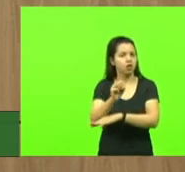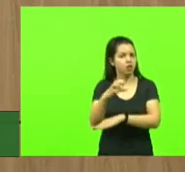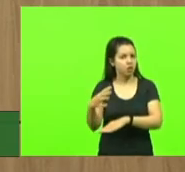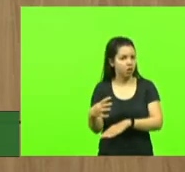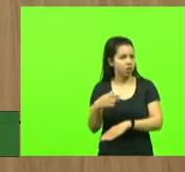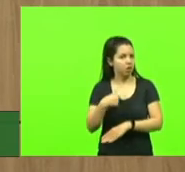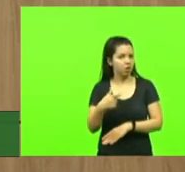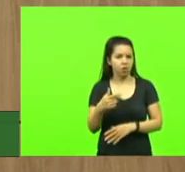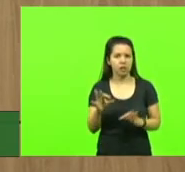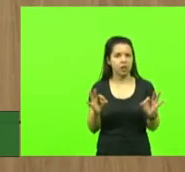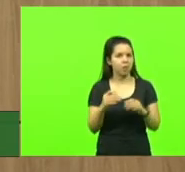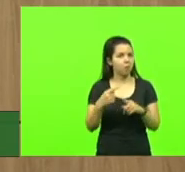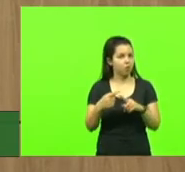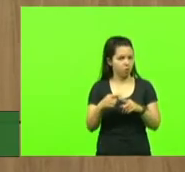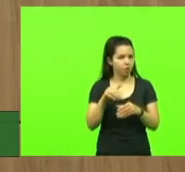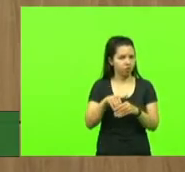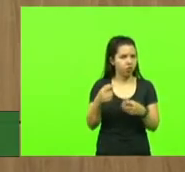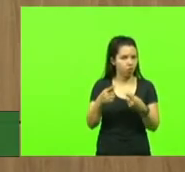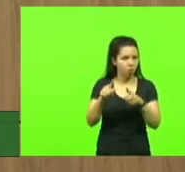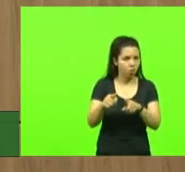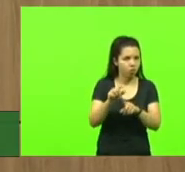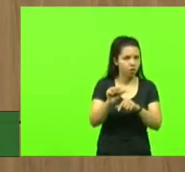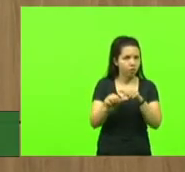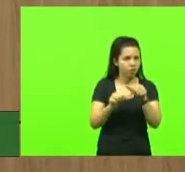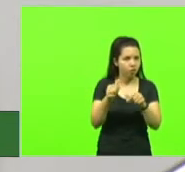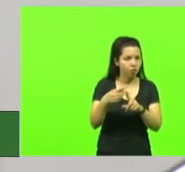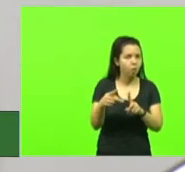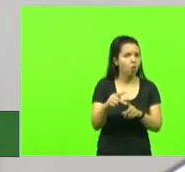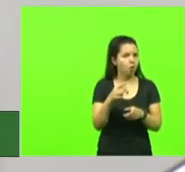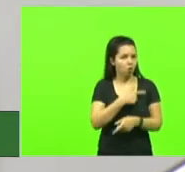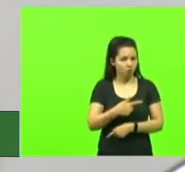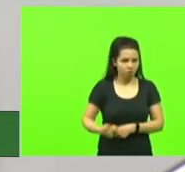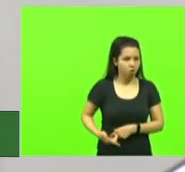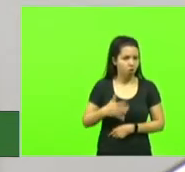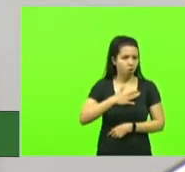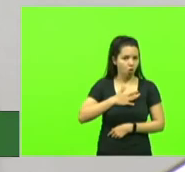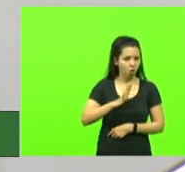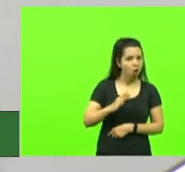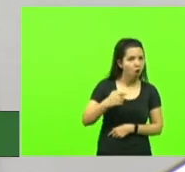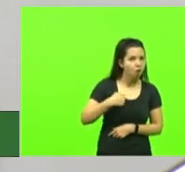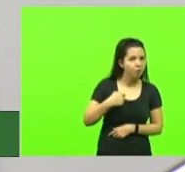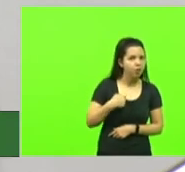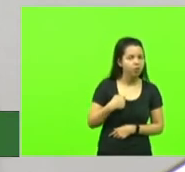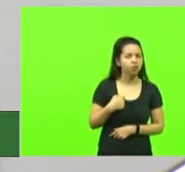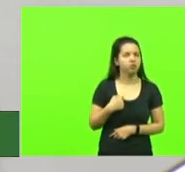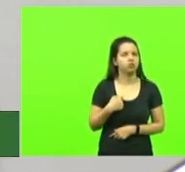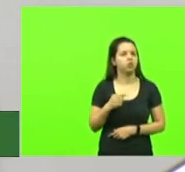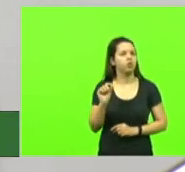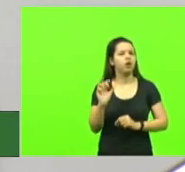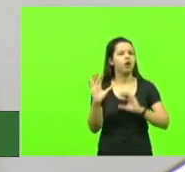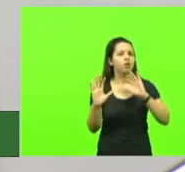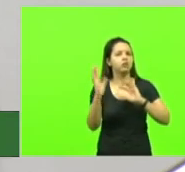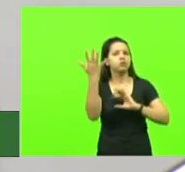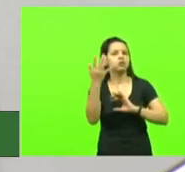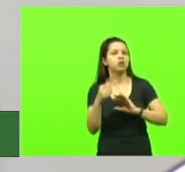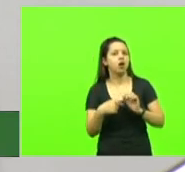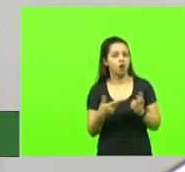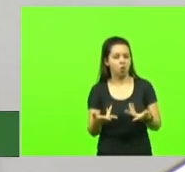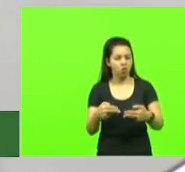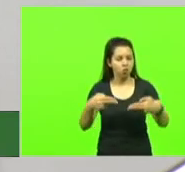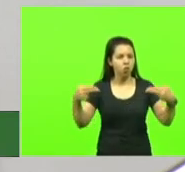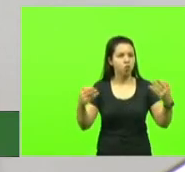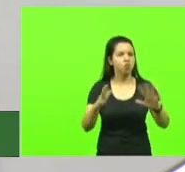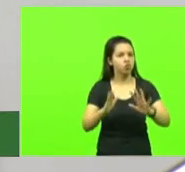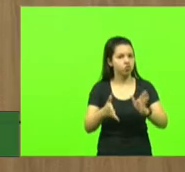Por quê? Porque eu votei contra a reforma? Porque o governo não gosta mais de mim? O que está acontecendo? Acabaram de inaugurar agora, deputado